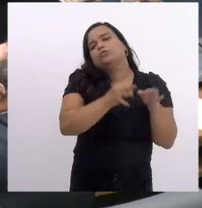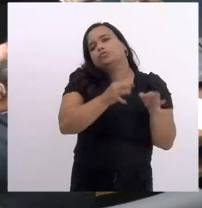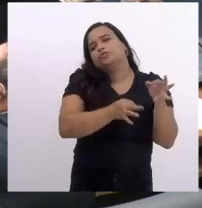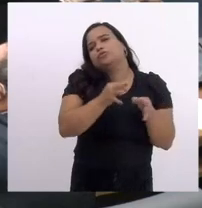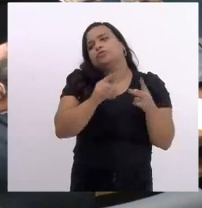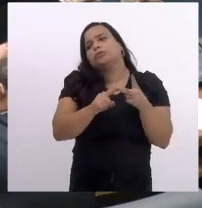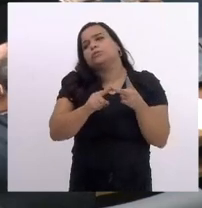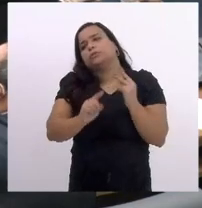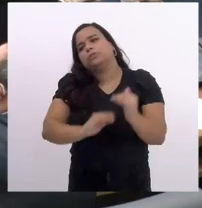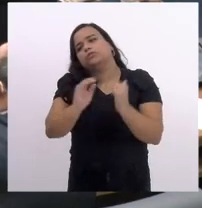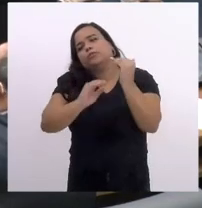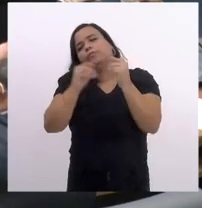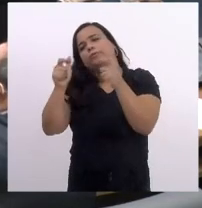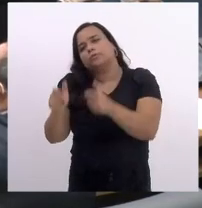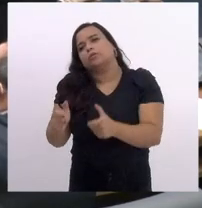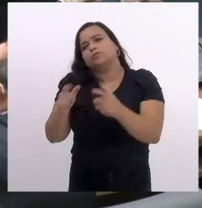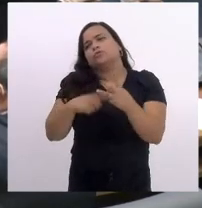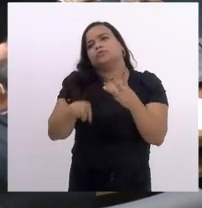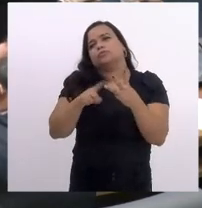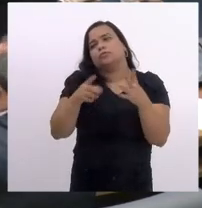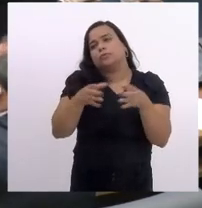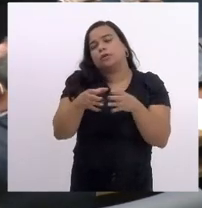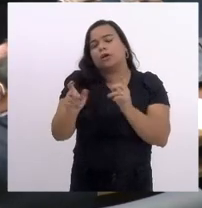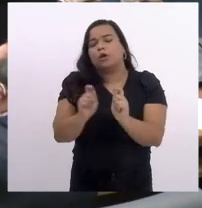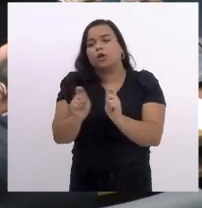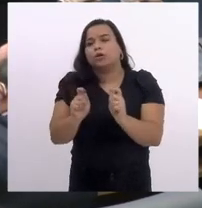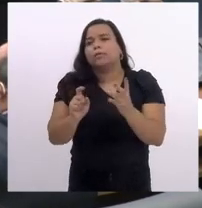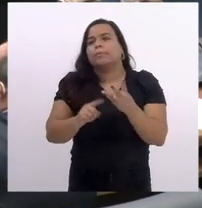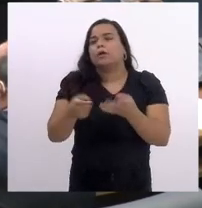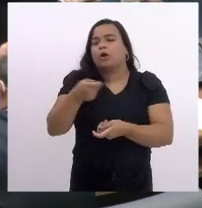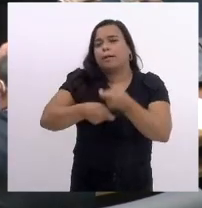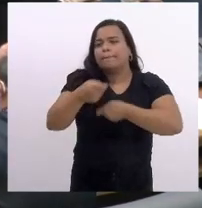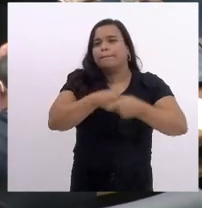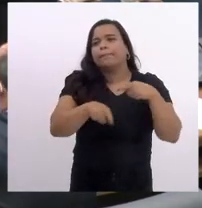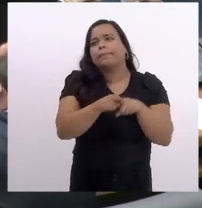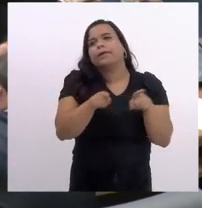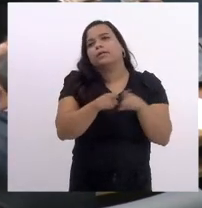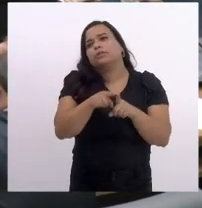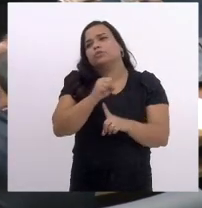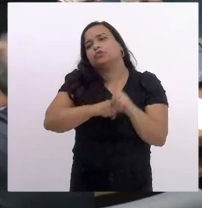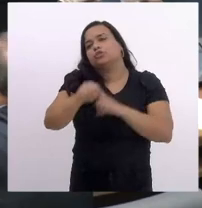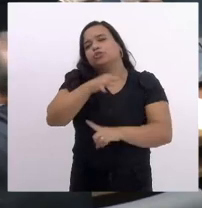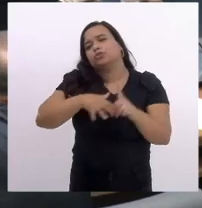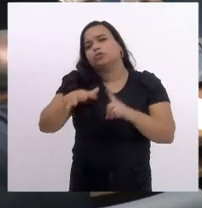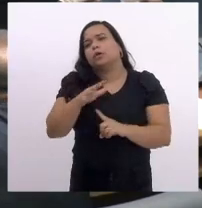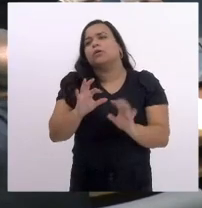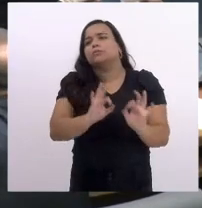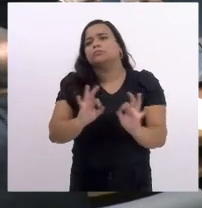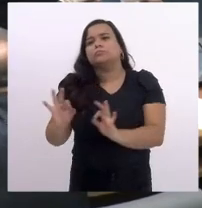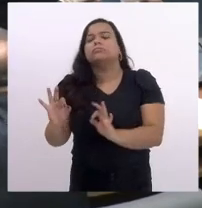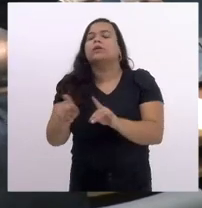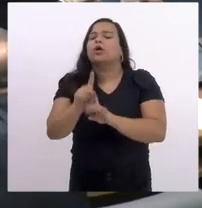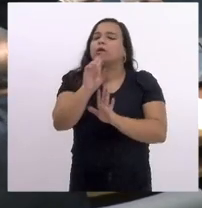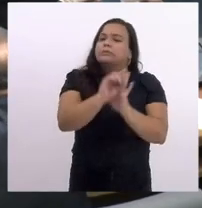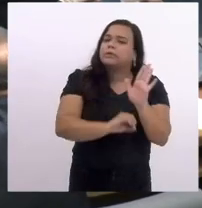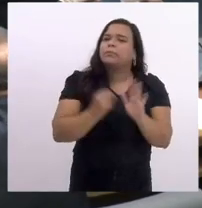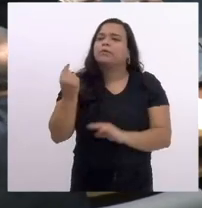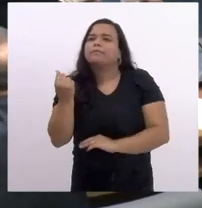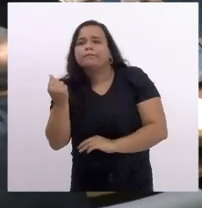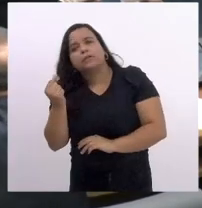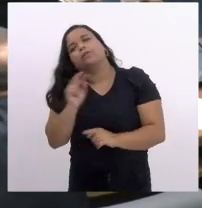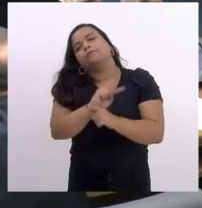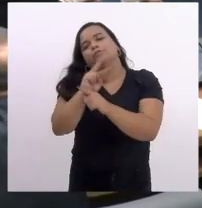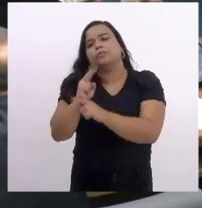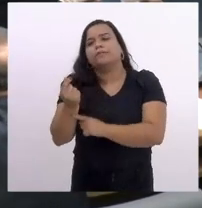Regional, de Economia, Indústria e Comércio, de Trabalho e Legislação Social, Seguridade Social, de Orçamento, Finanças, Fiscalização Financeira e